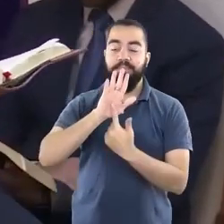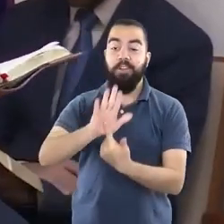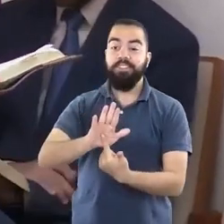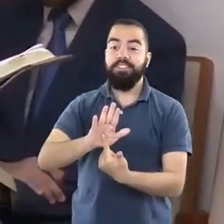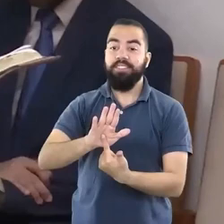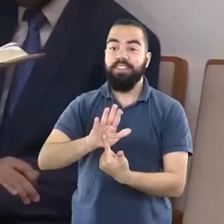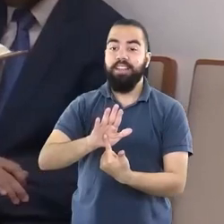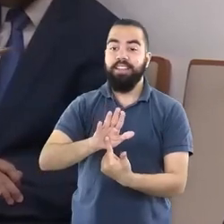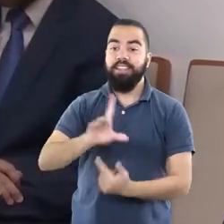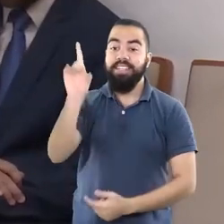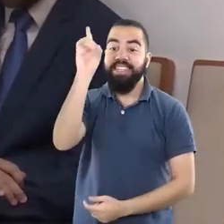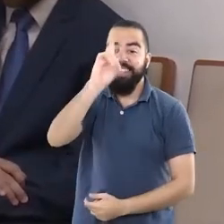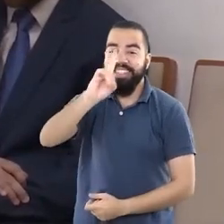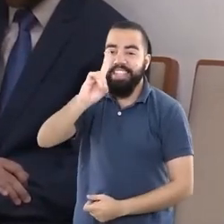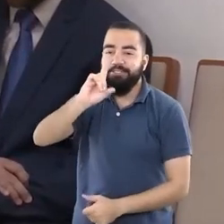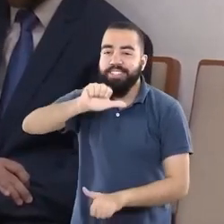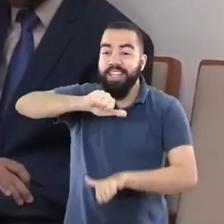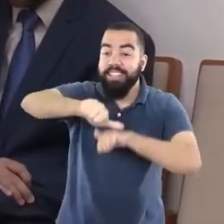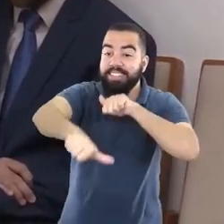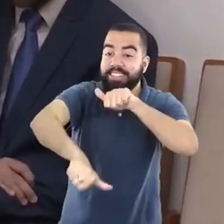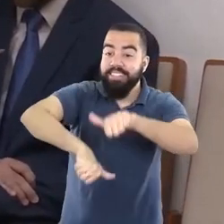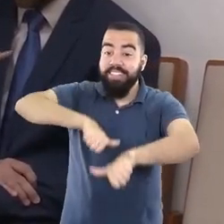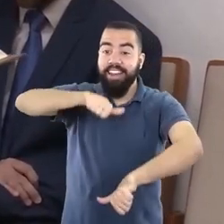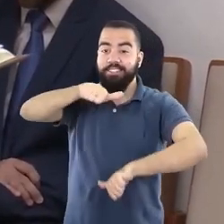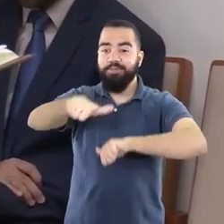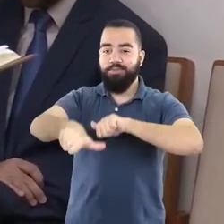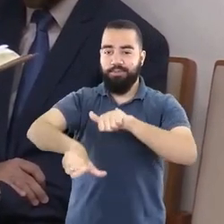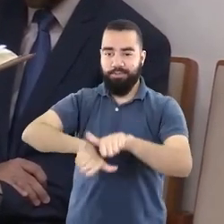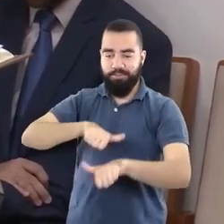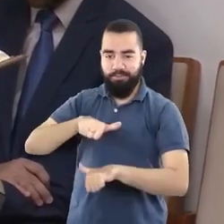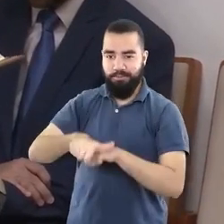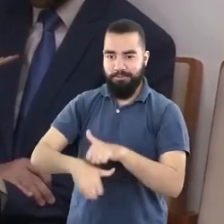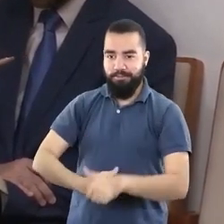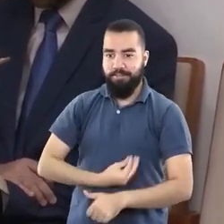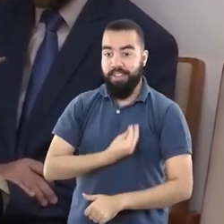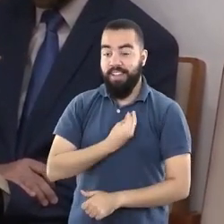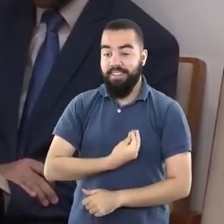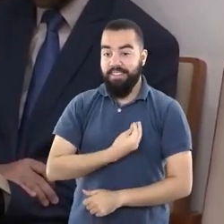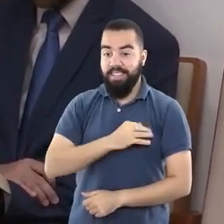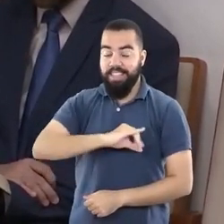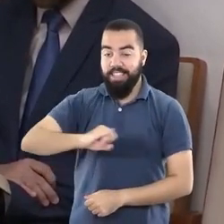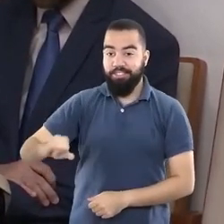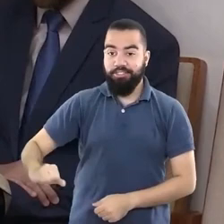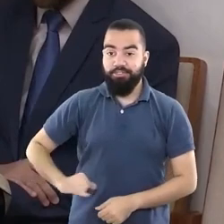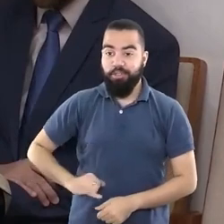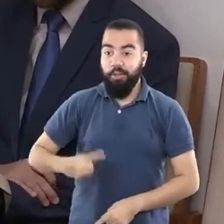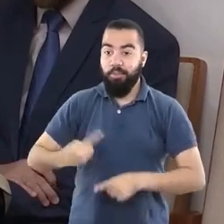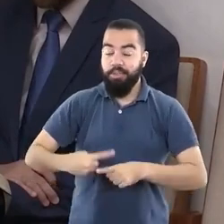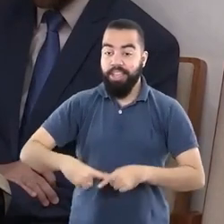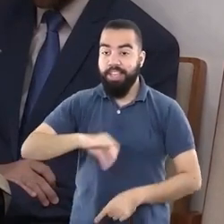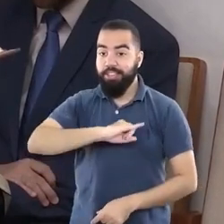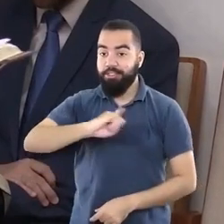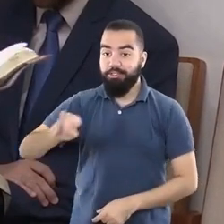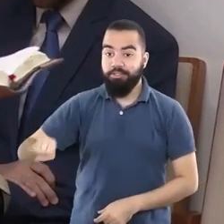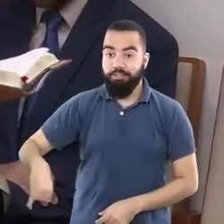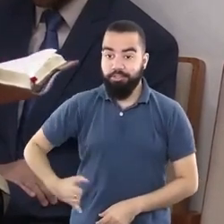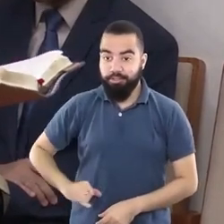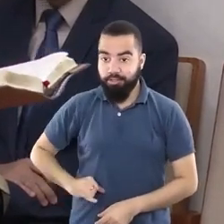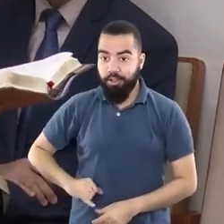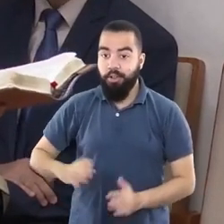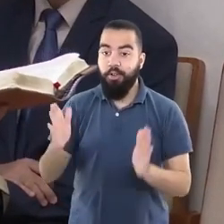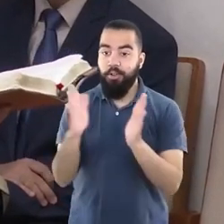quando este orava pelos seus amigos, e o Senhor deu-lhe o dobro de tudo o que antes